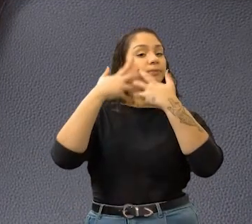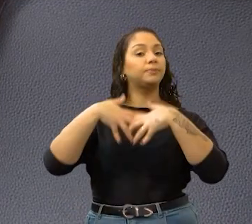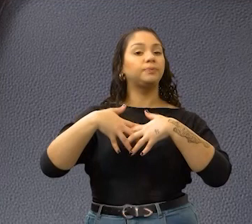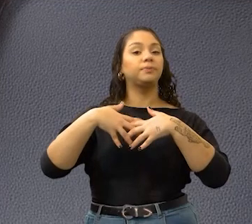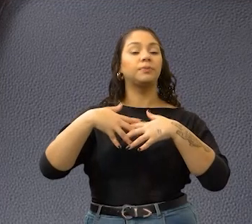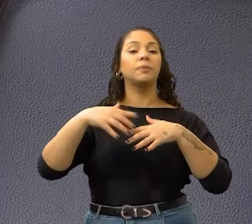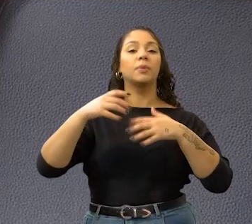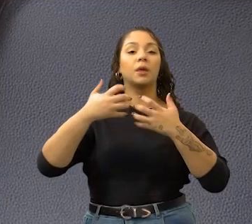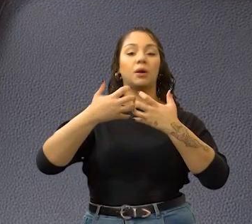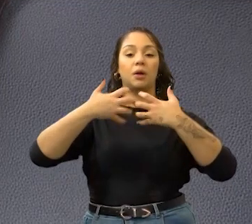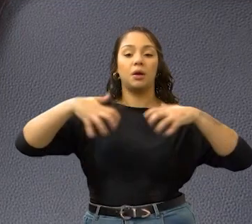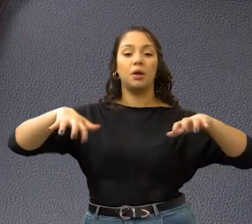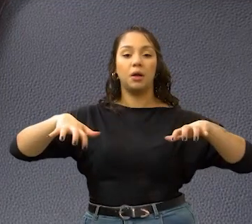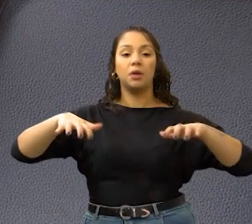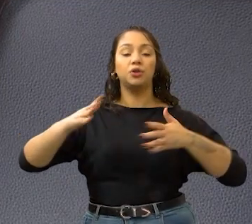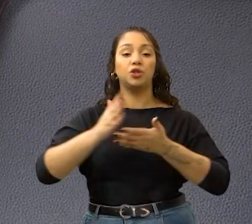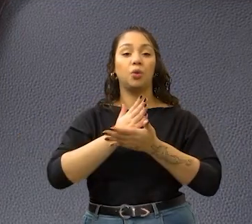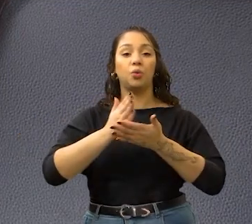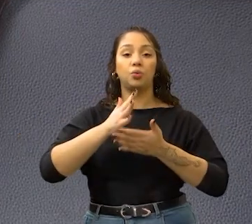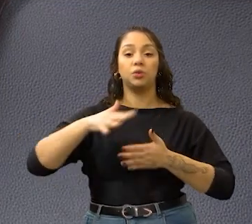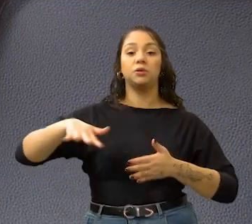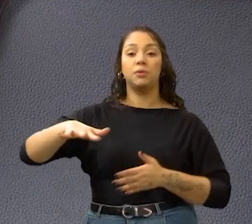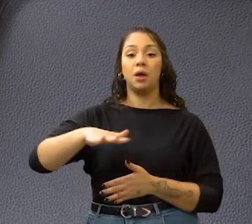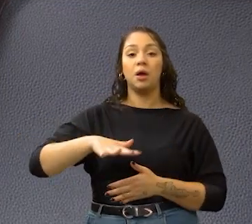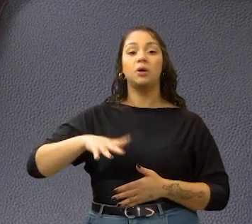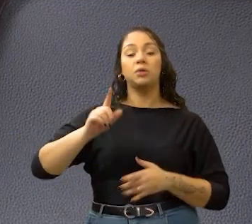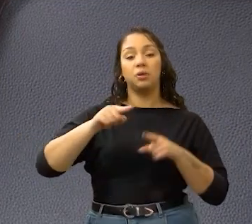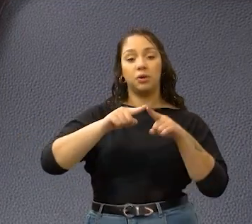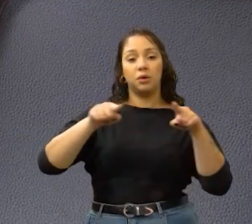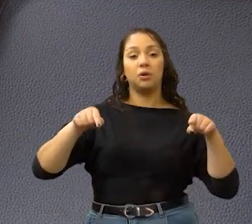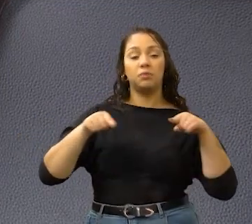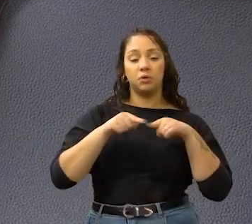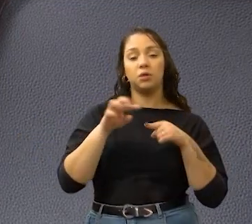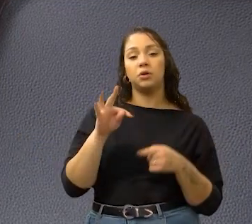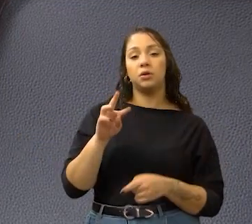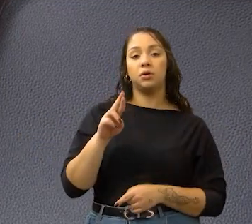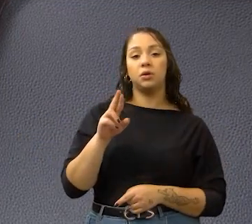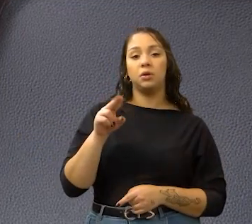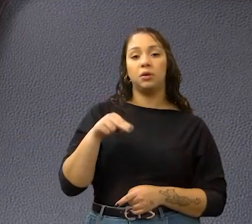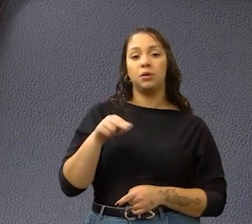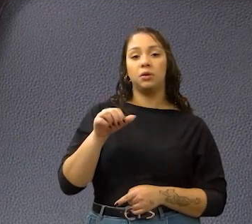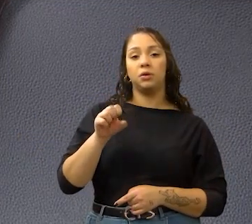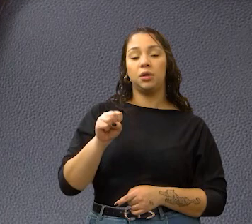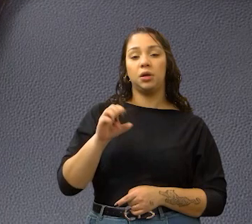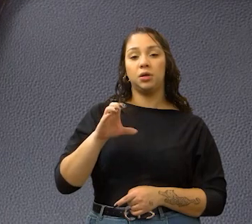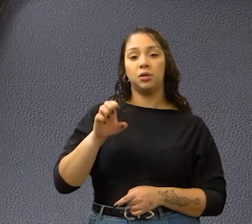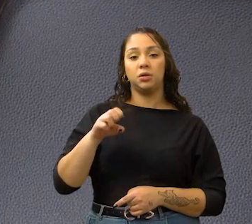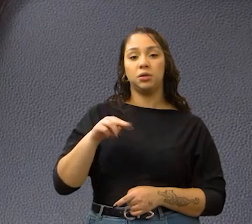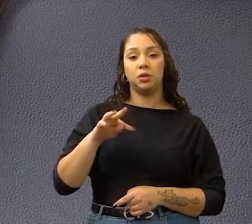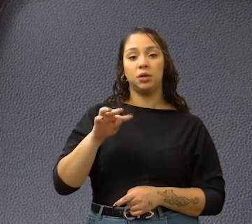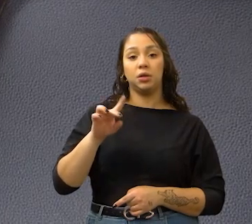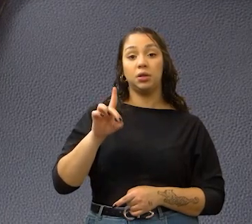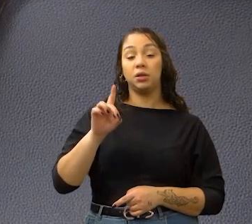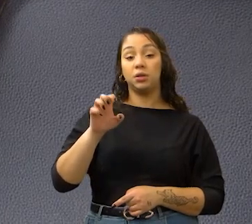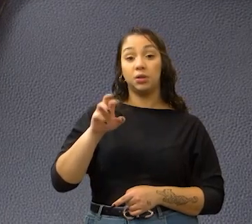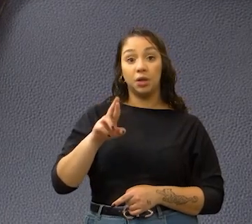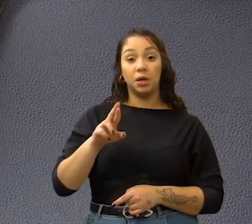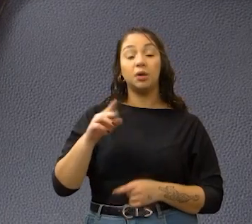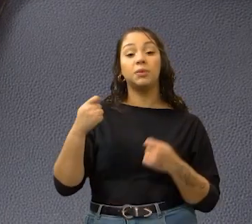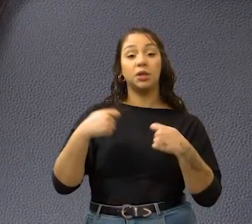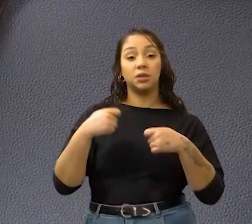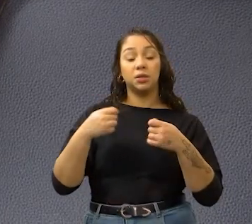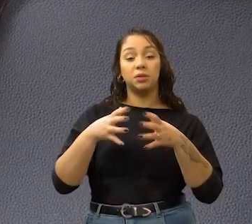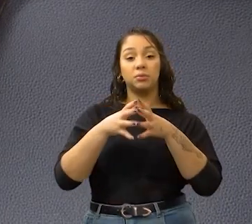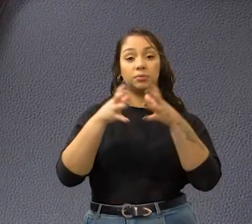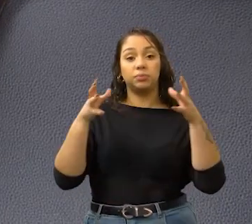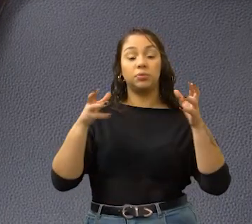precisa pensar em descentralização, né, de alguns espaços, como o próprio ambulatório transcender. A gente precisa ampliar o atendimento no centro de